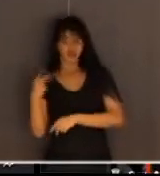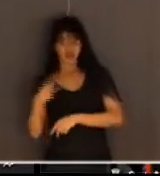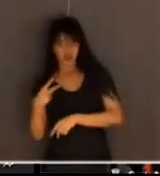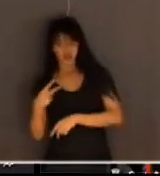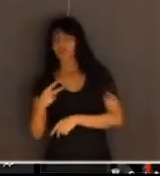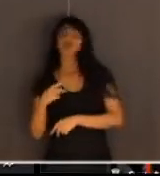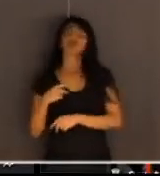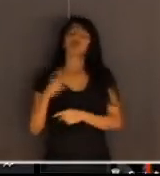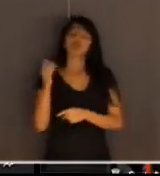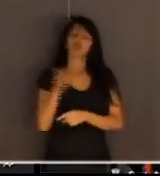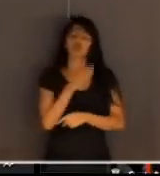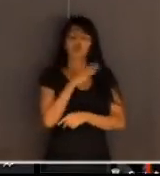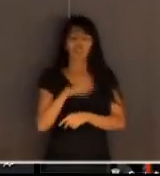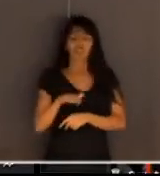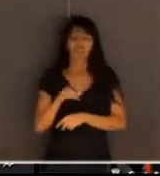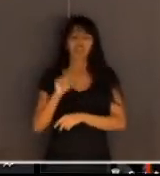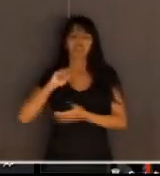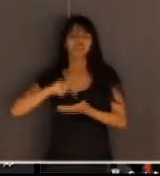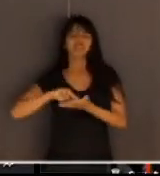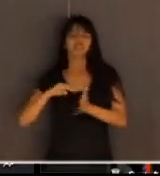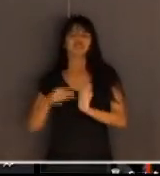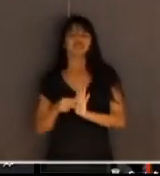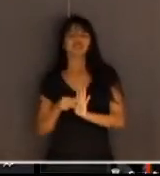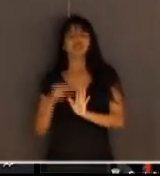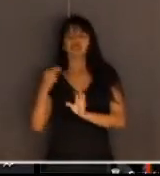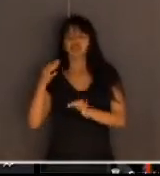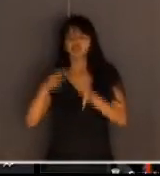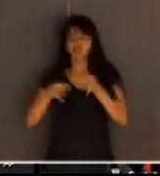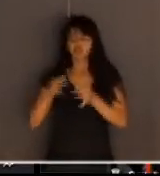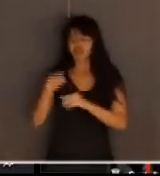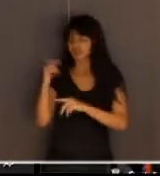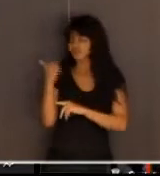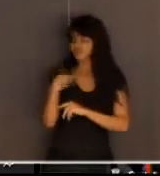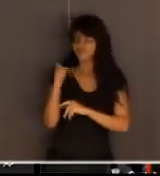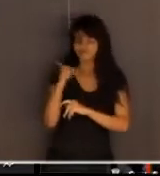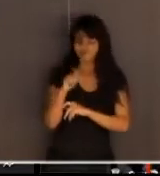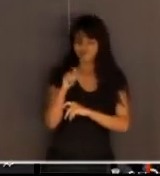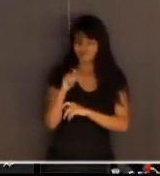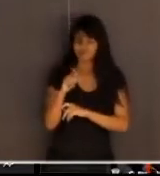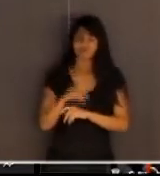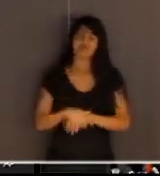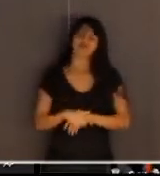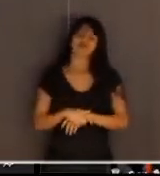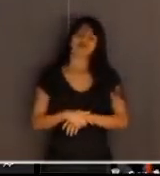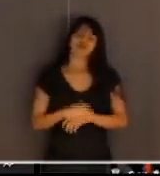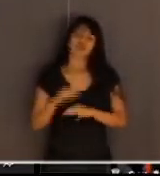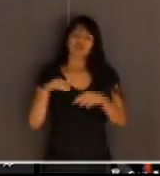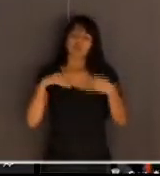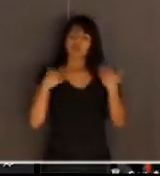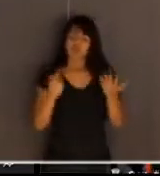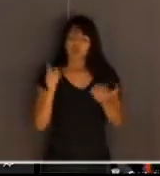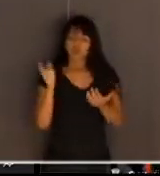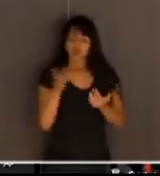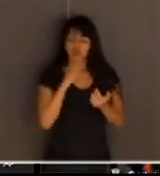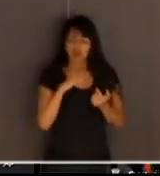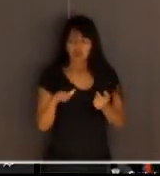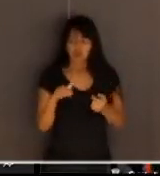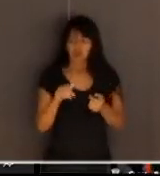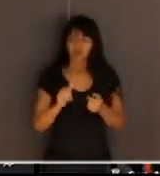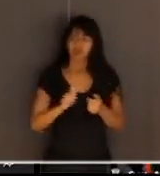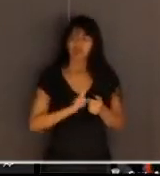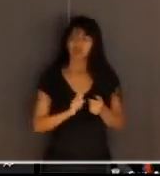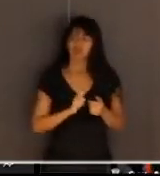é absolutamente injustificada naquele caso concreto. Então, a nulidade agora, ela passa a ter